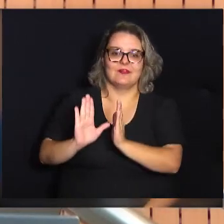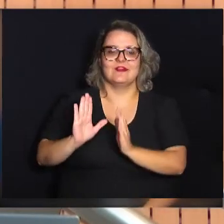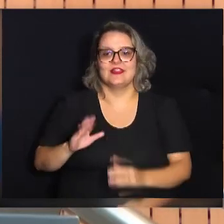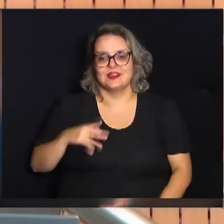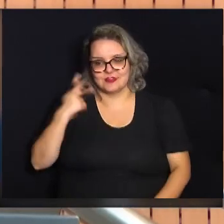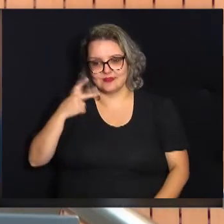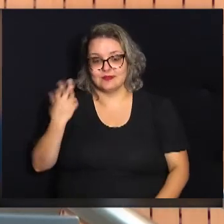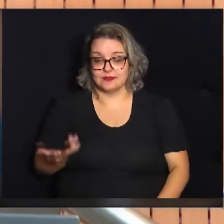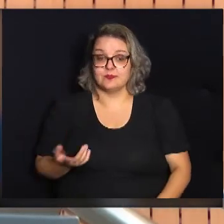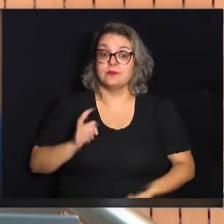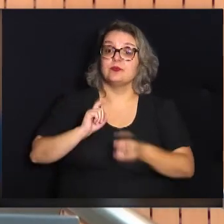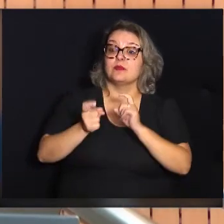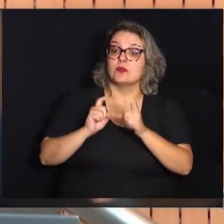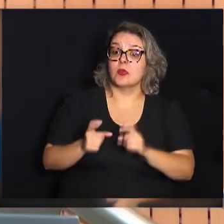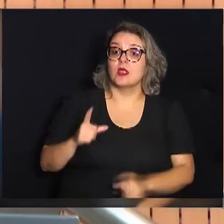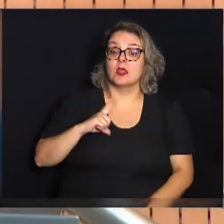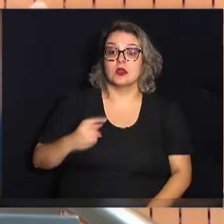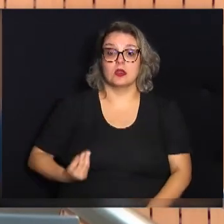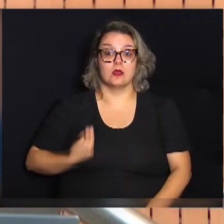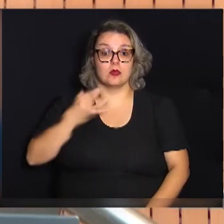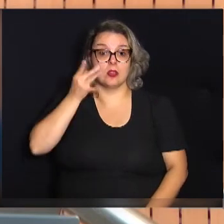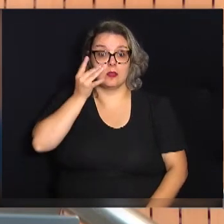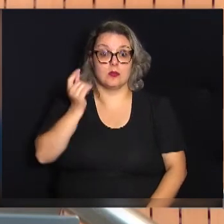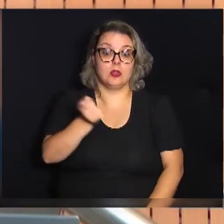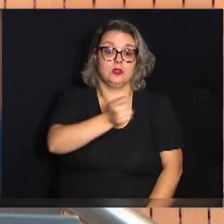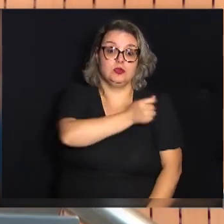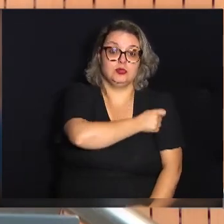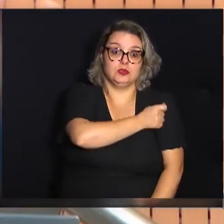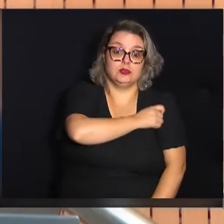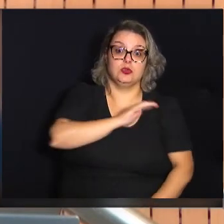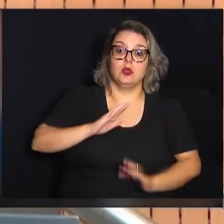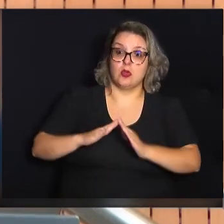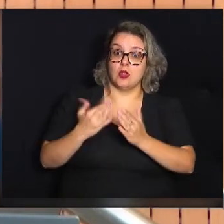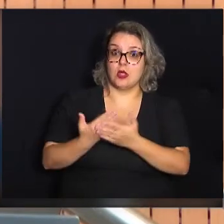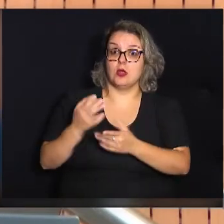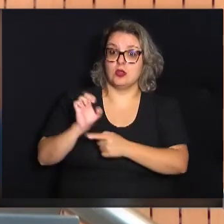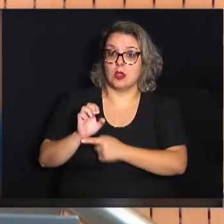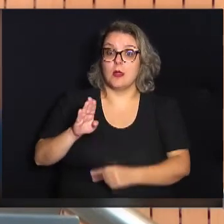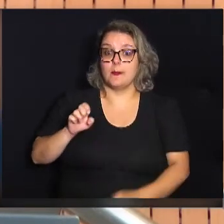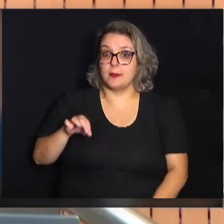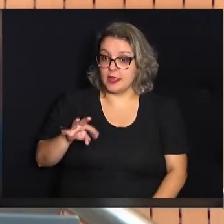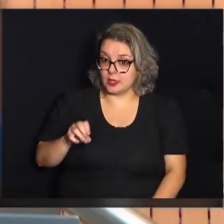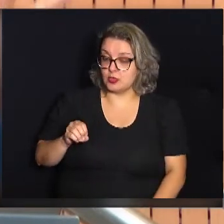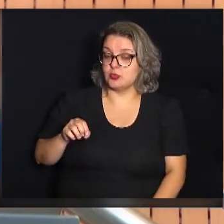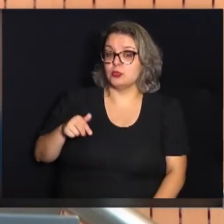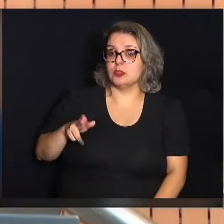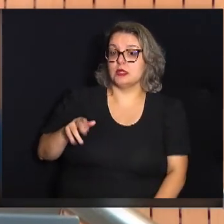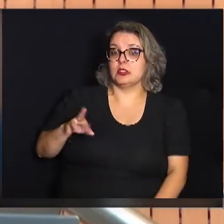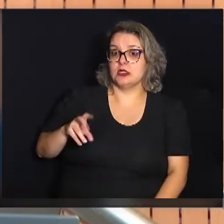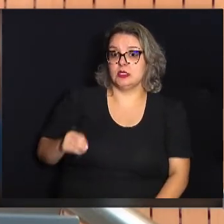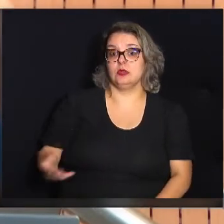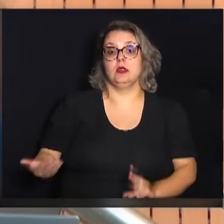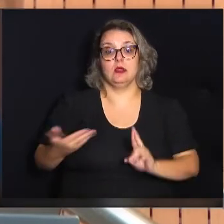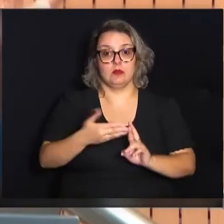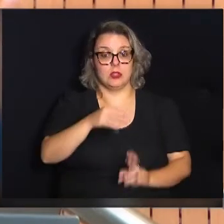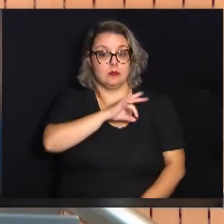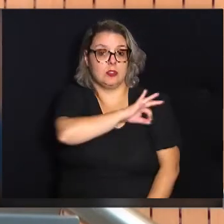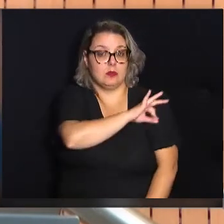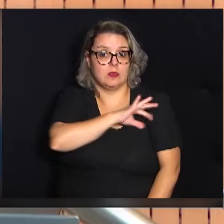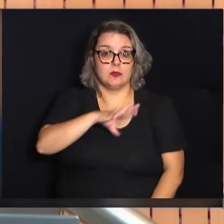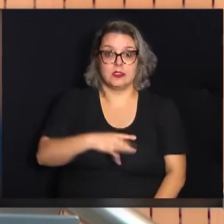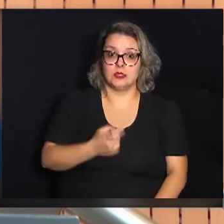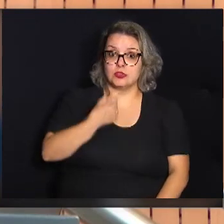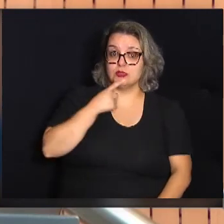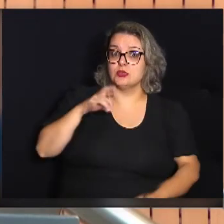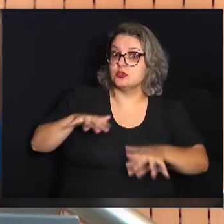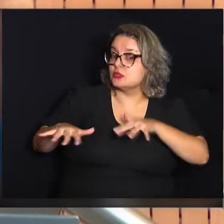que o município de Campinas tem a sua responsabilidade no enfrentamento à destruição do planeta, na preservação